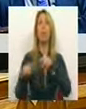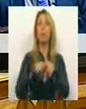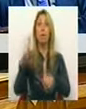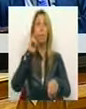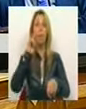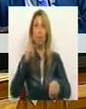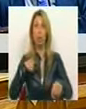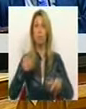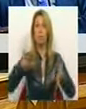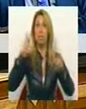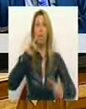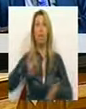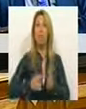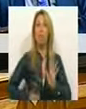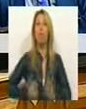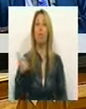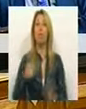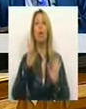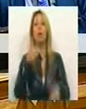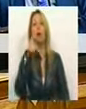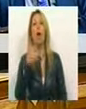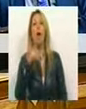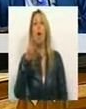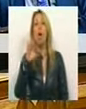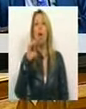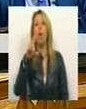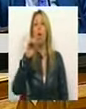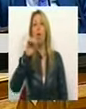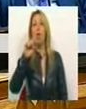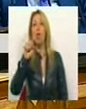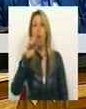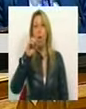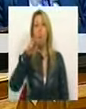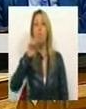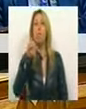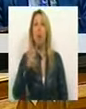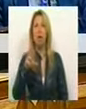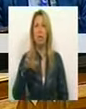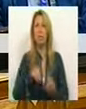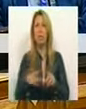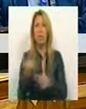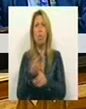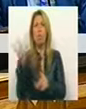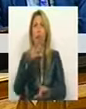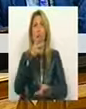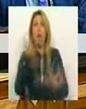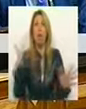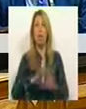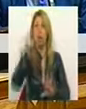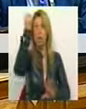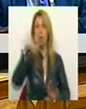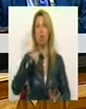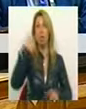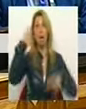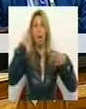liberdades fundamentais já conheceram o novo mora como um dos atos mais bárbaros da história da humanidade é tempo de nos